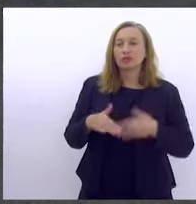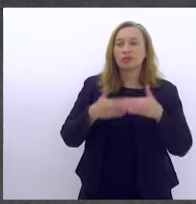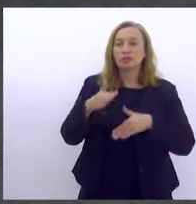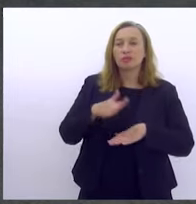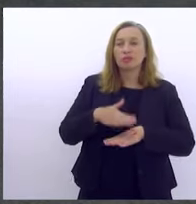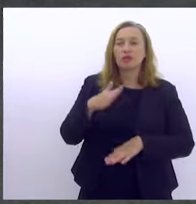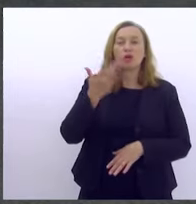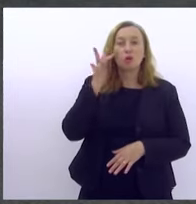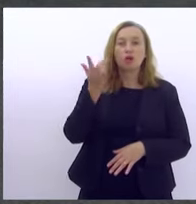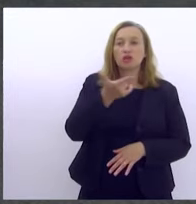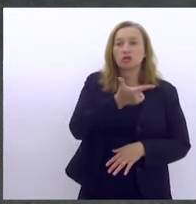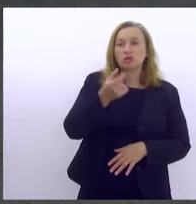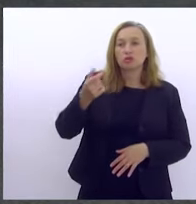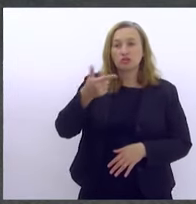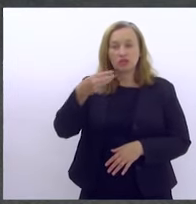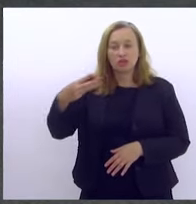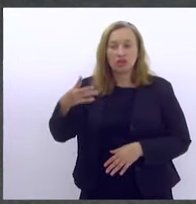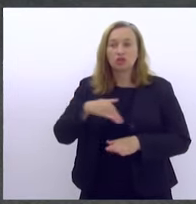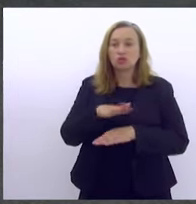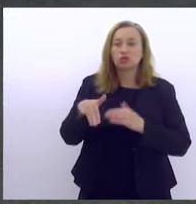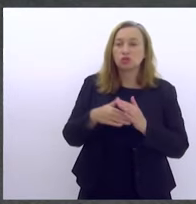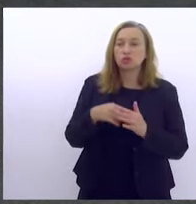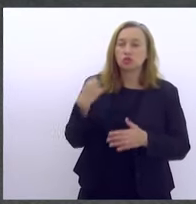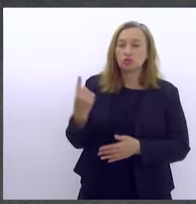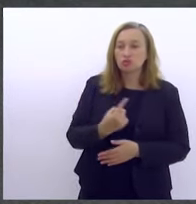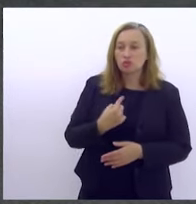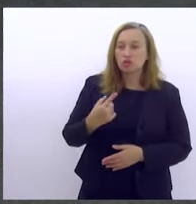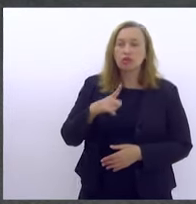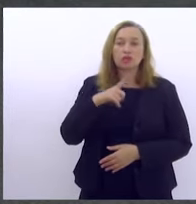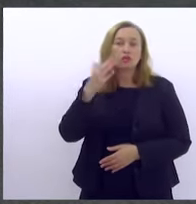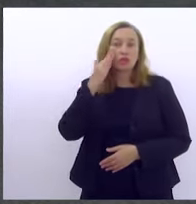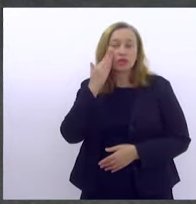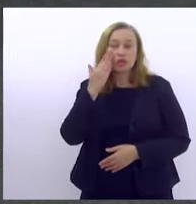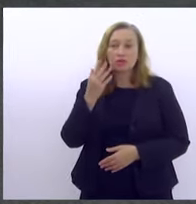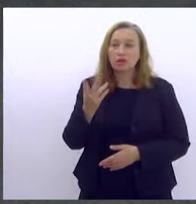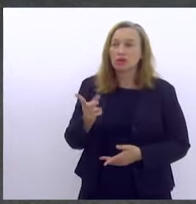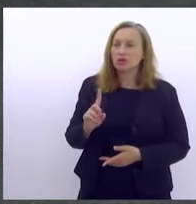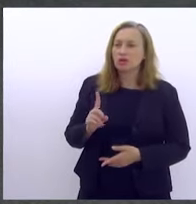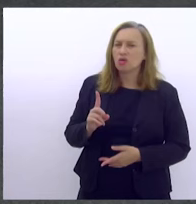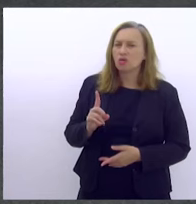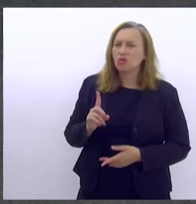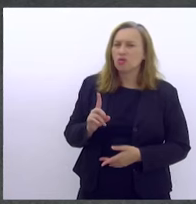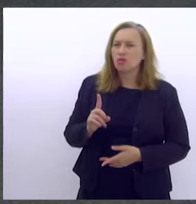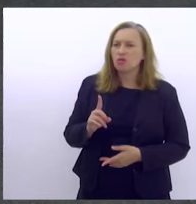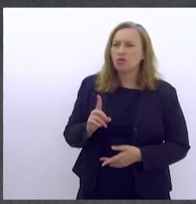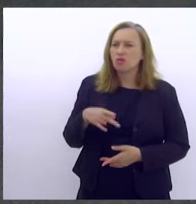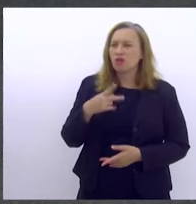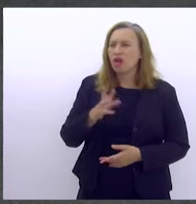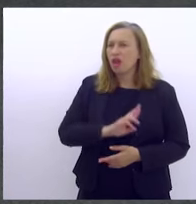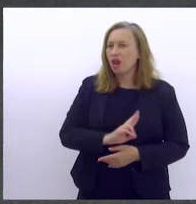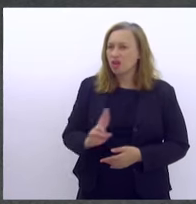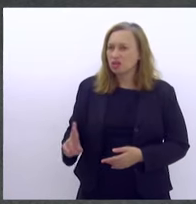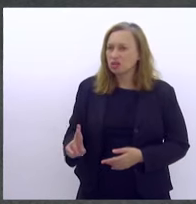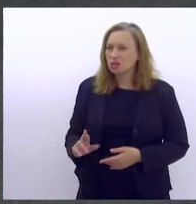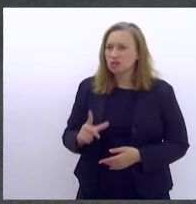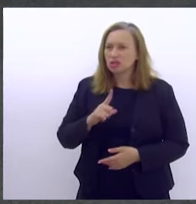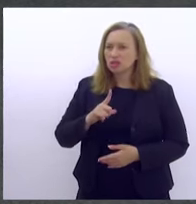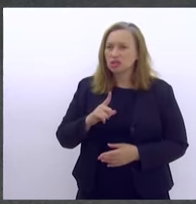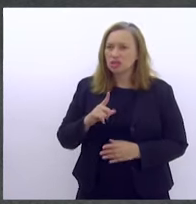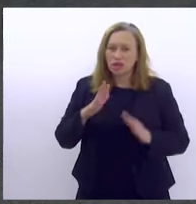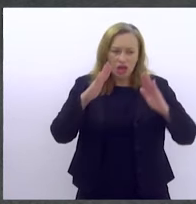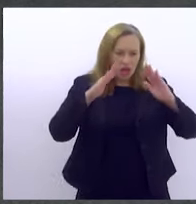que em 2023, todos nós aqui temos o entendimento que não estamos falando de religiões que têm